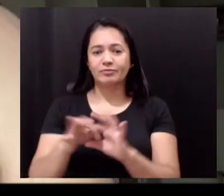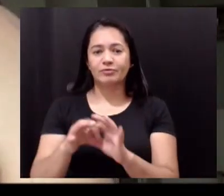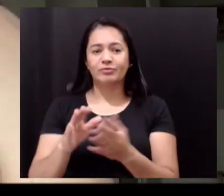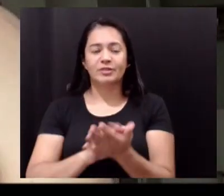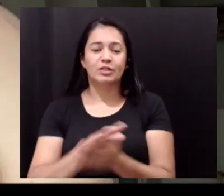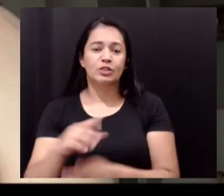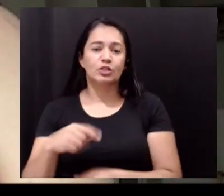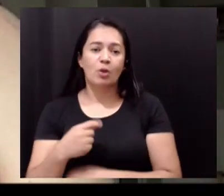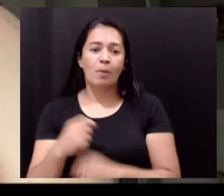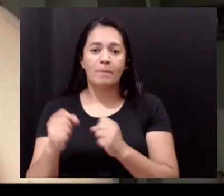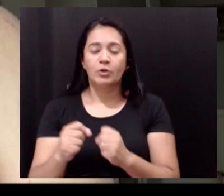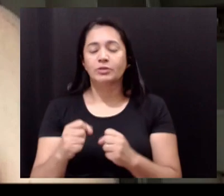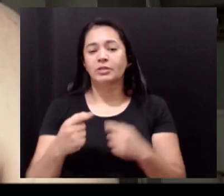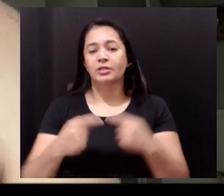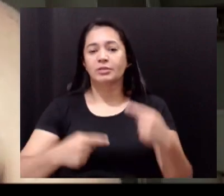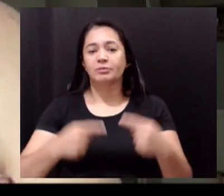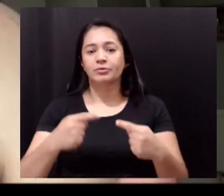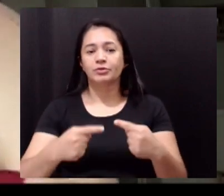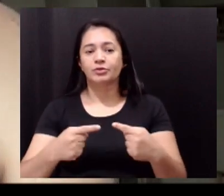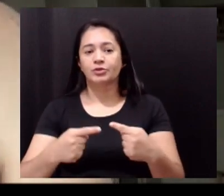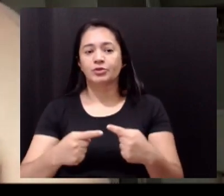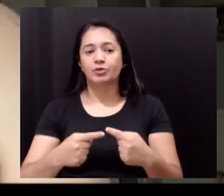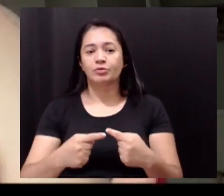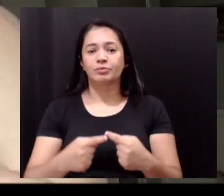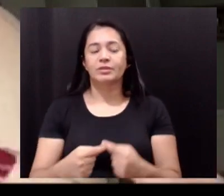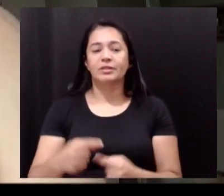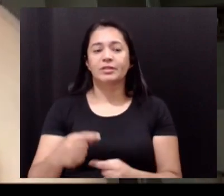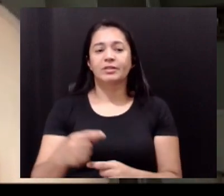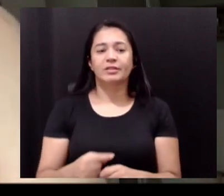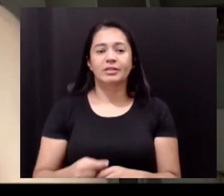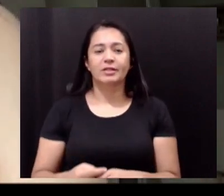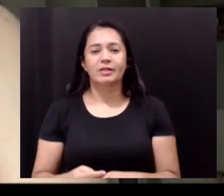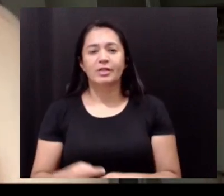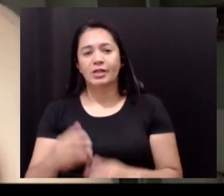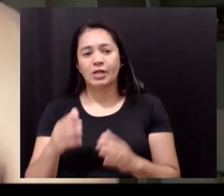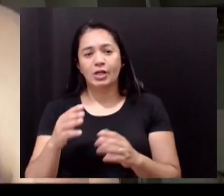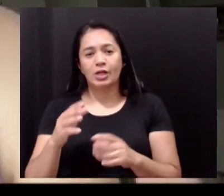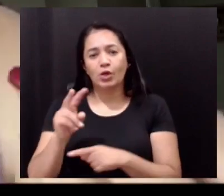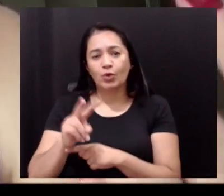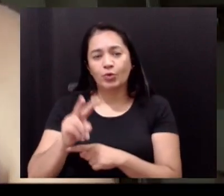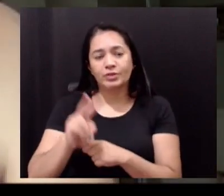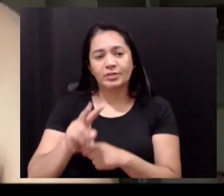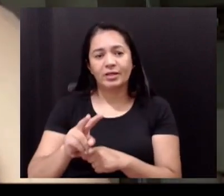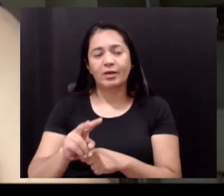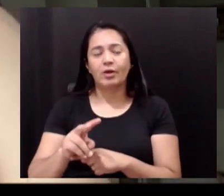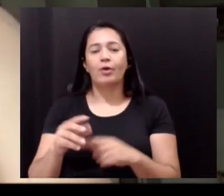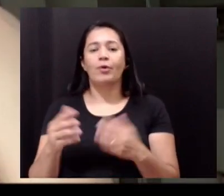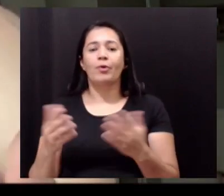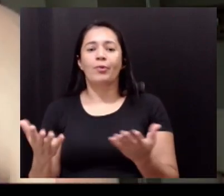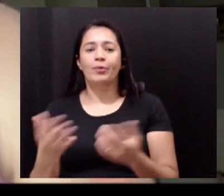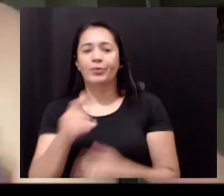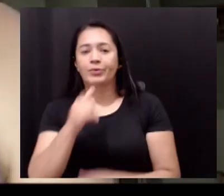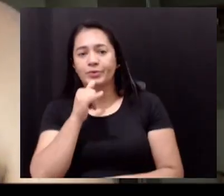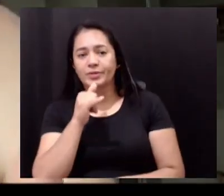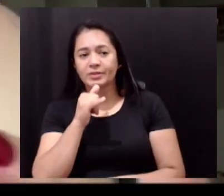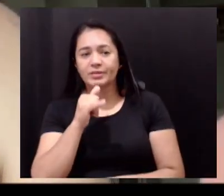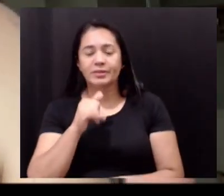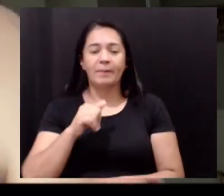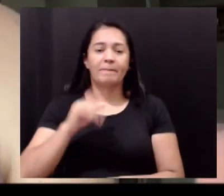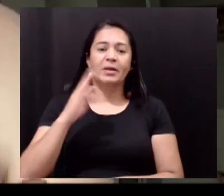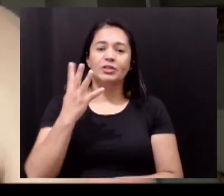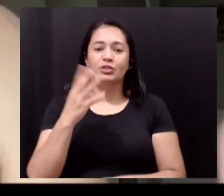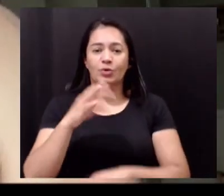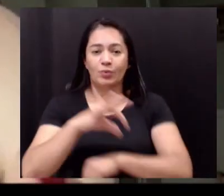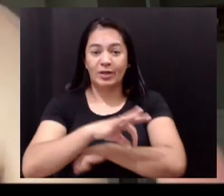realizar a preservação da fertilidade. Doenças que geralmente têm maior tamanho, maior de 4 centímetros. Antigamente a